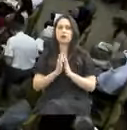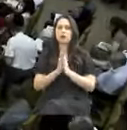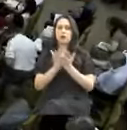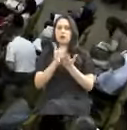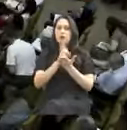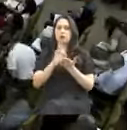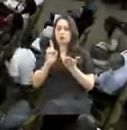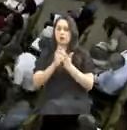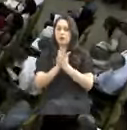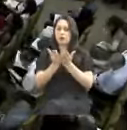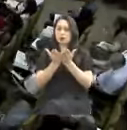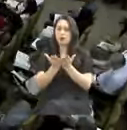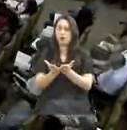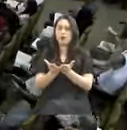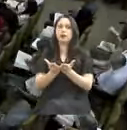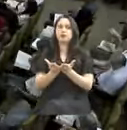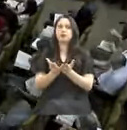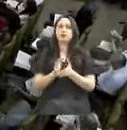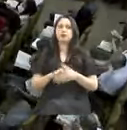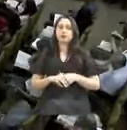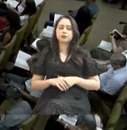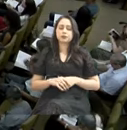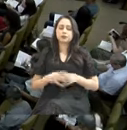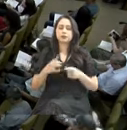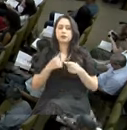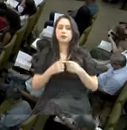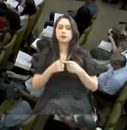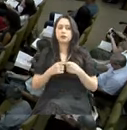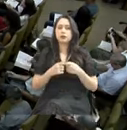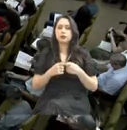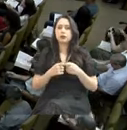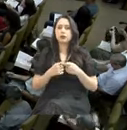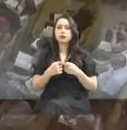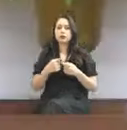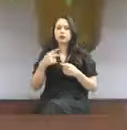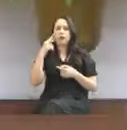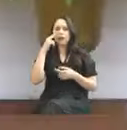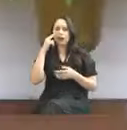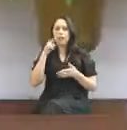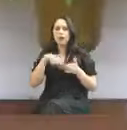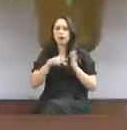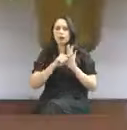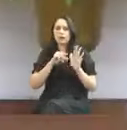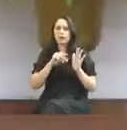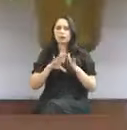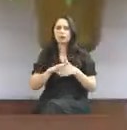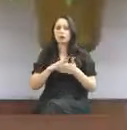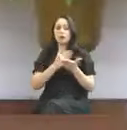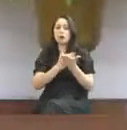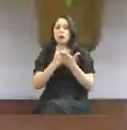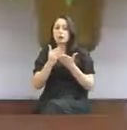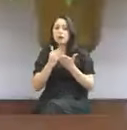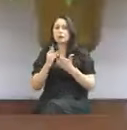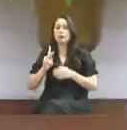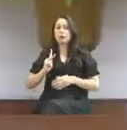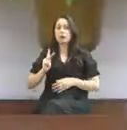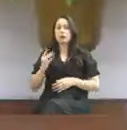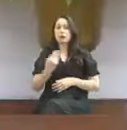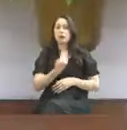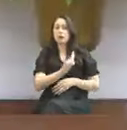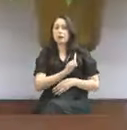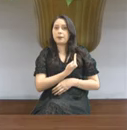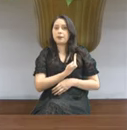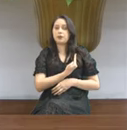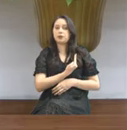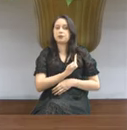quero cobrir esse versículo essa noite. Bom, a guisa de introdução, a carta aos Hebreus, ela